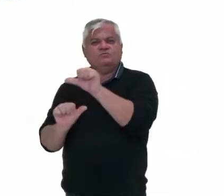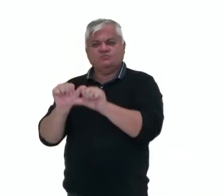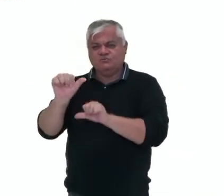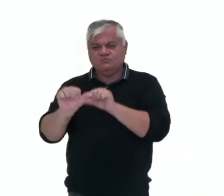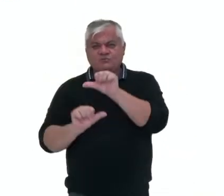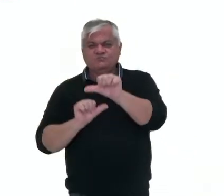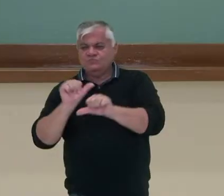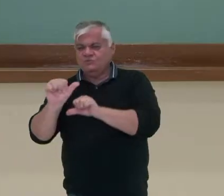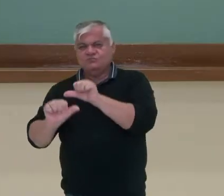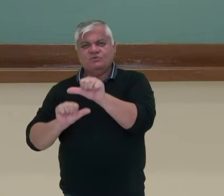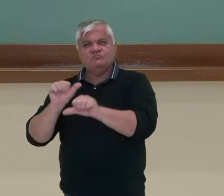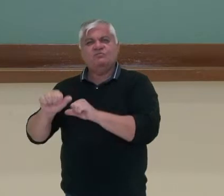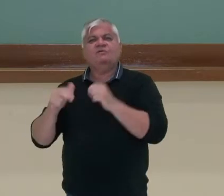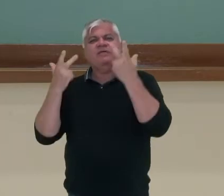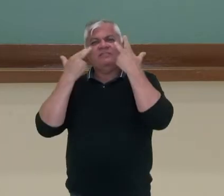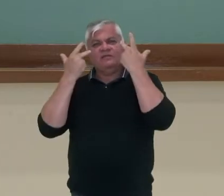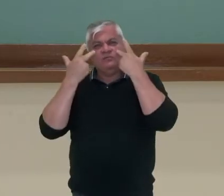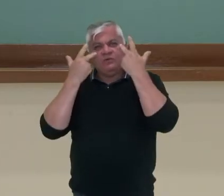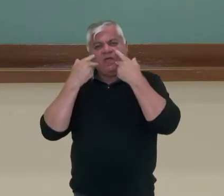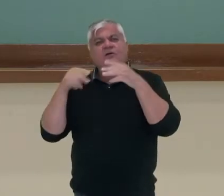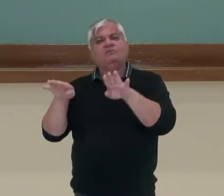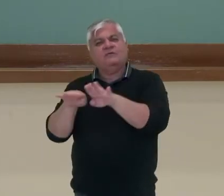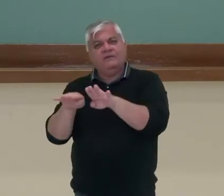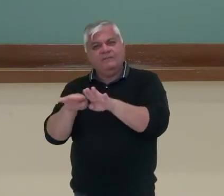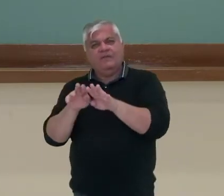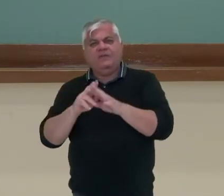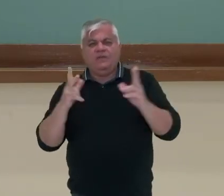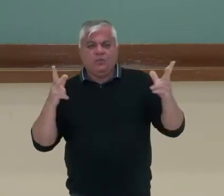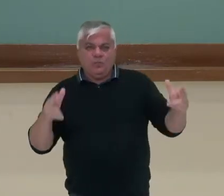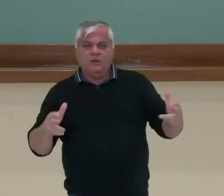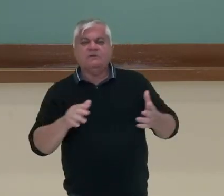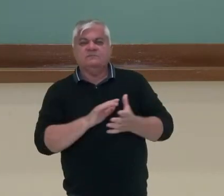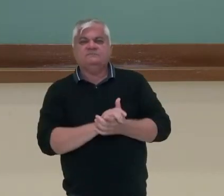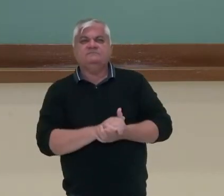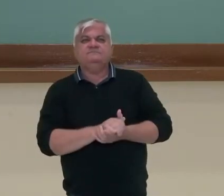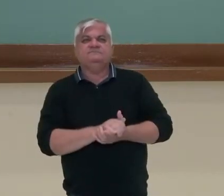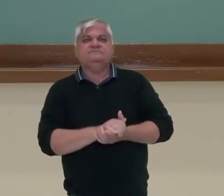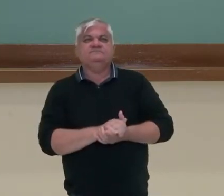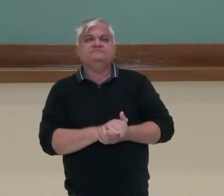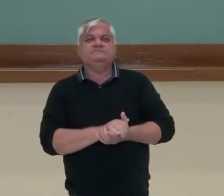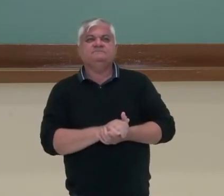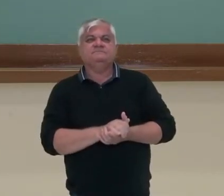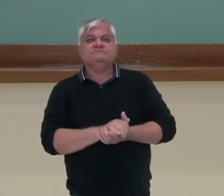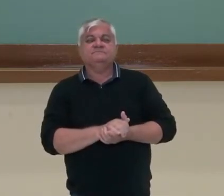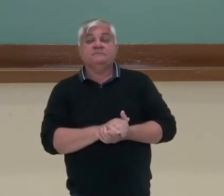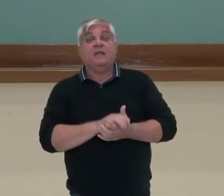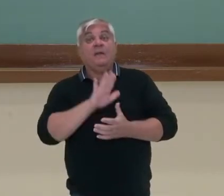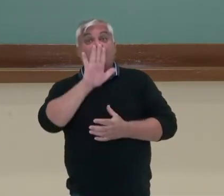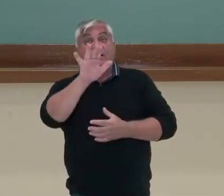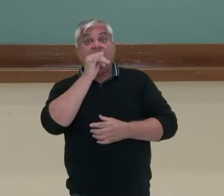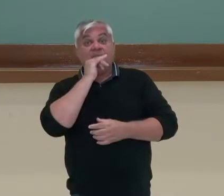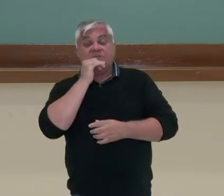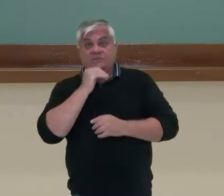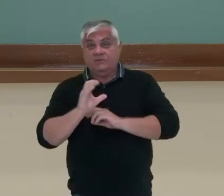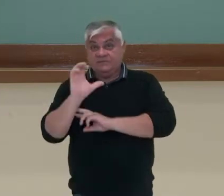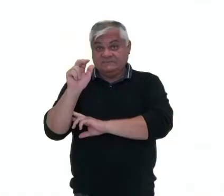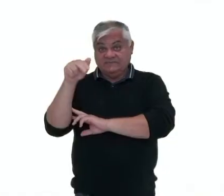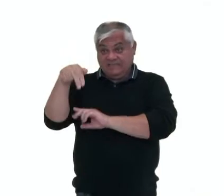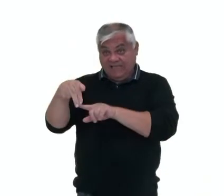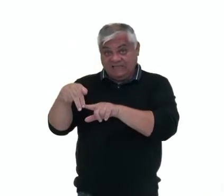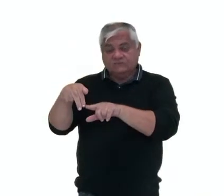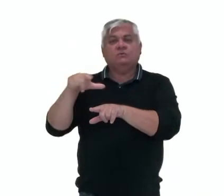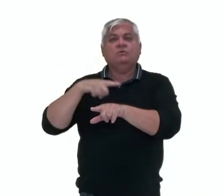uma transformação espontânea nesse processo grafite-diamante. Já do ponto de vista cinético, vê-se